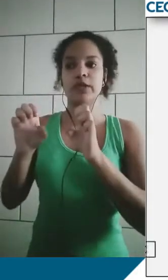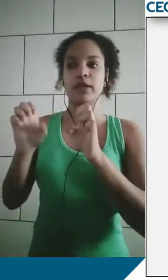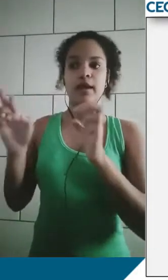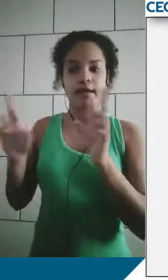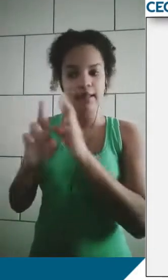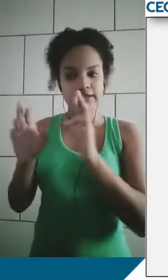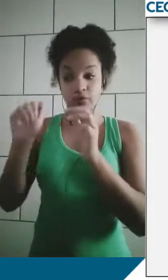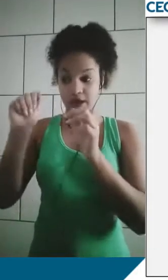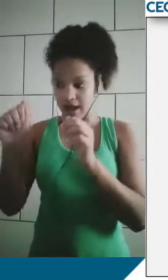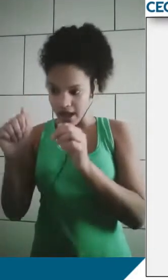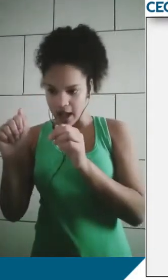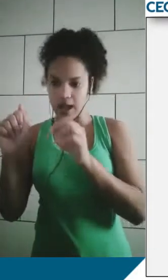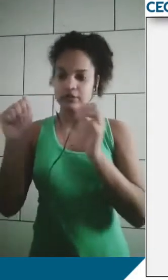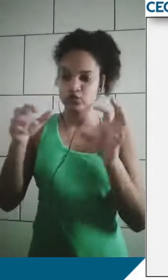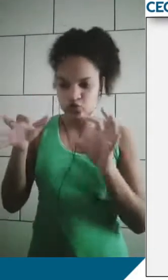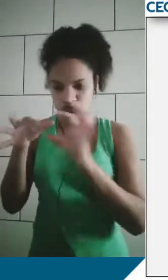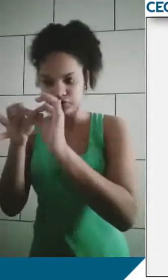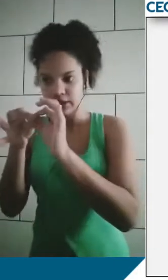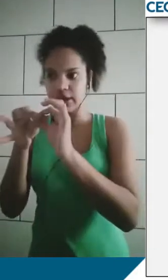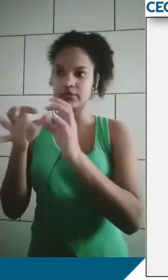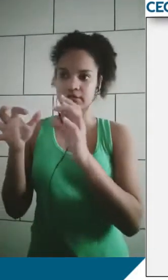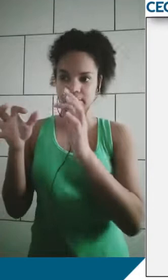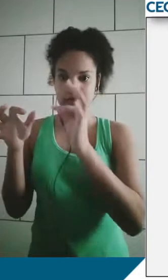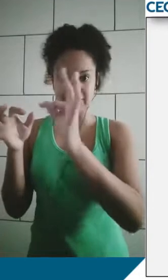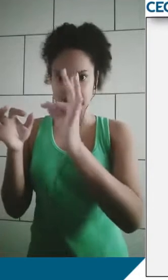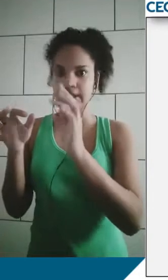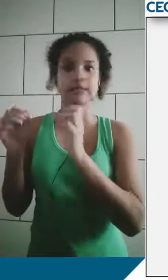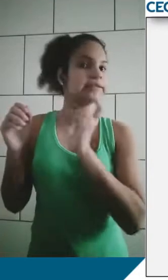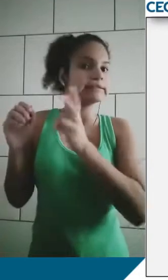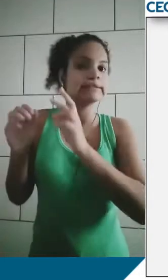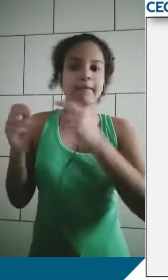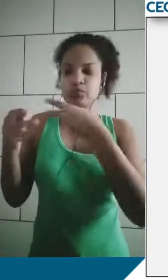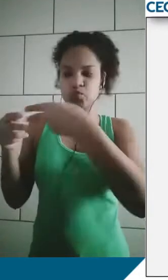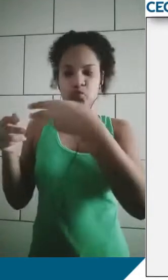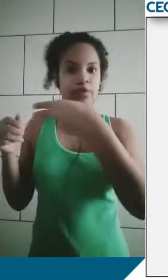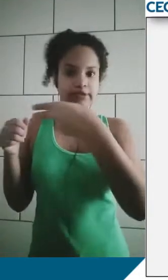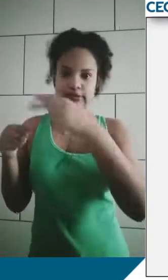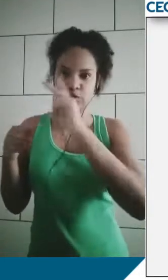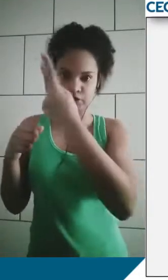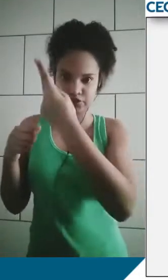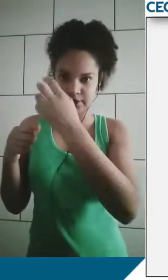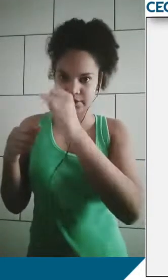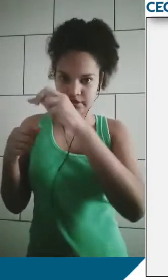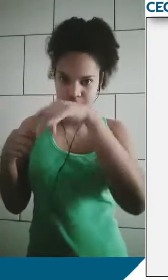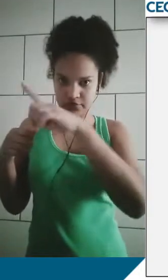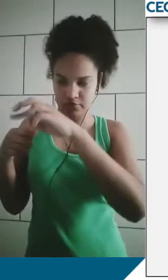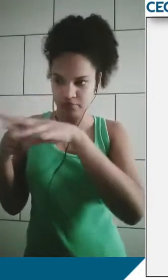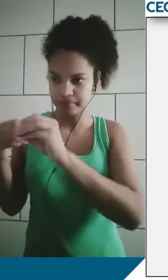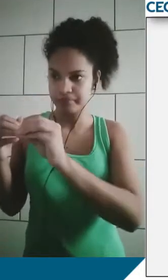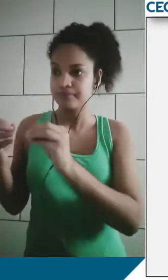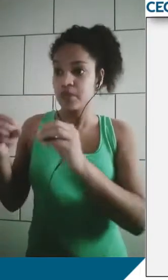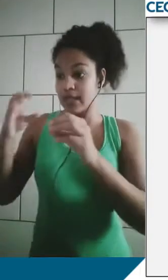adenina com timina, por duas pontes de hidrogênio, ligadas por duas pontes de hidrogênio, e citosina e guanina ligadas por